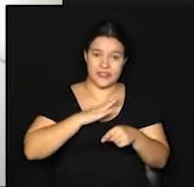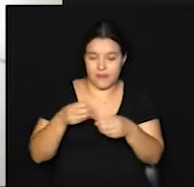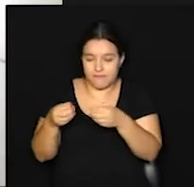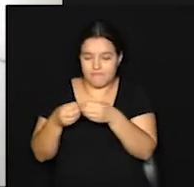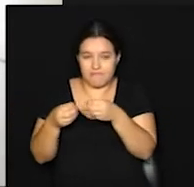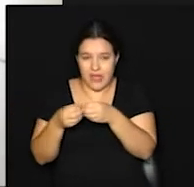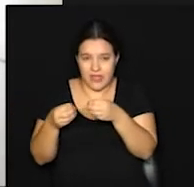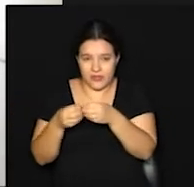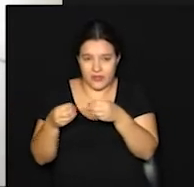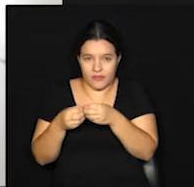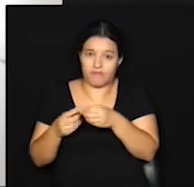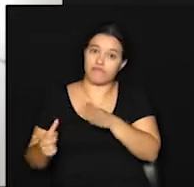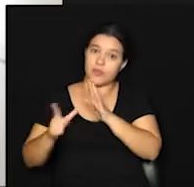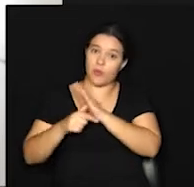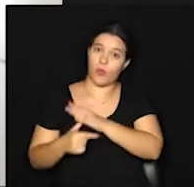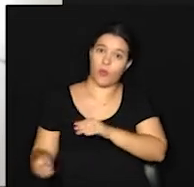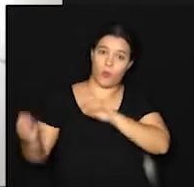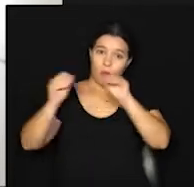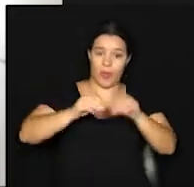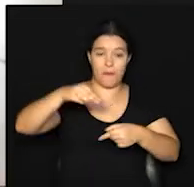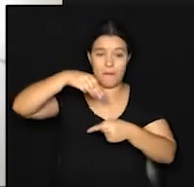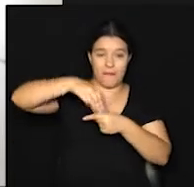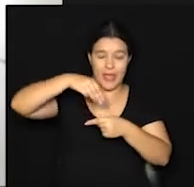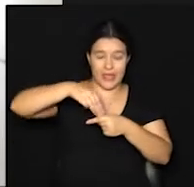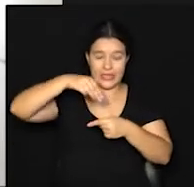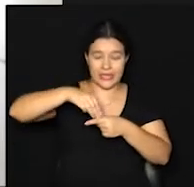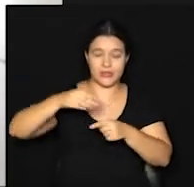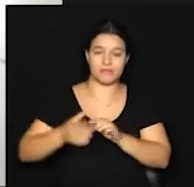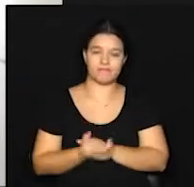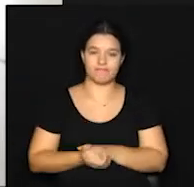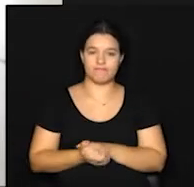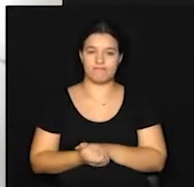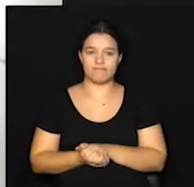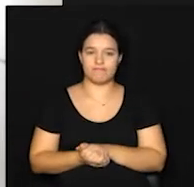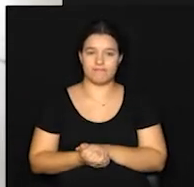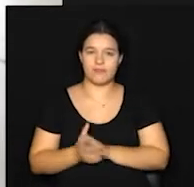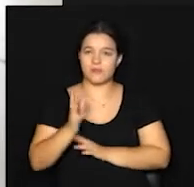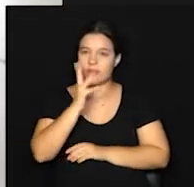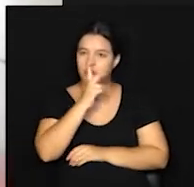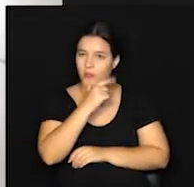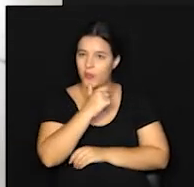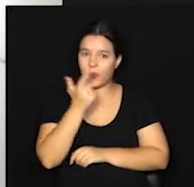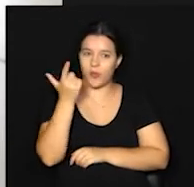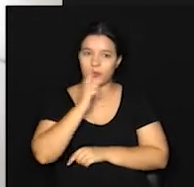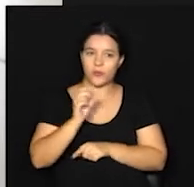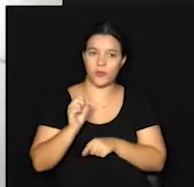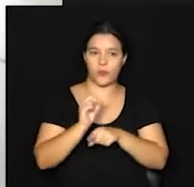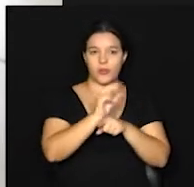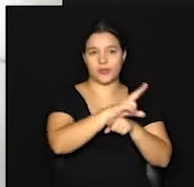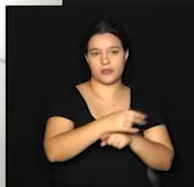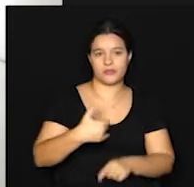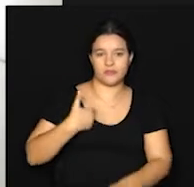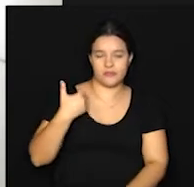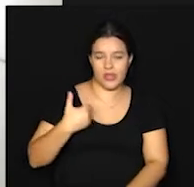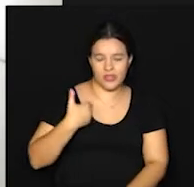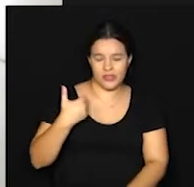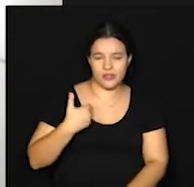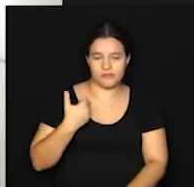próxima a Maringá, fui morar em Maringá. E demorei ainda para entrar na faculdade, quer dizer, eu entrei na faculdade com mais